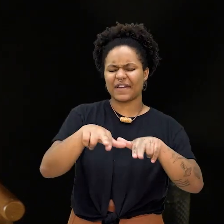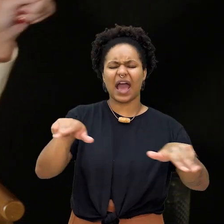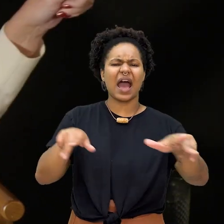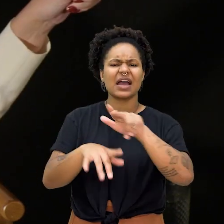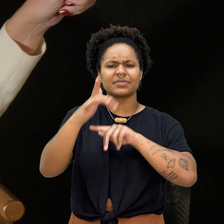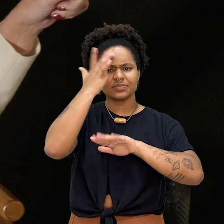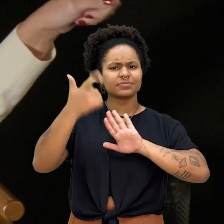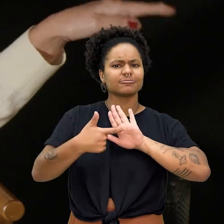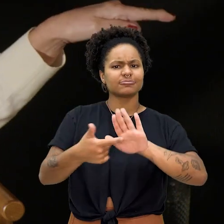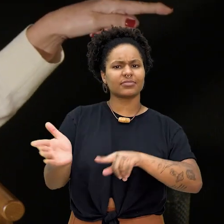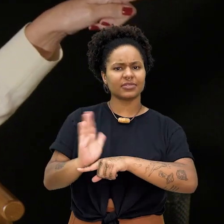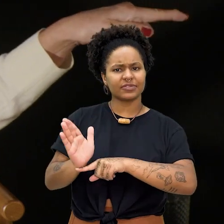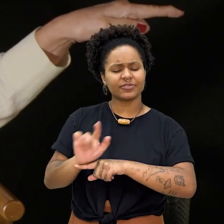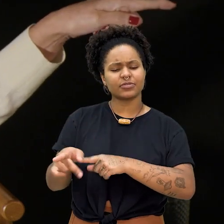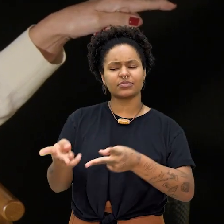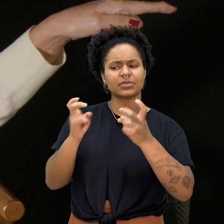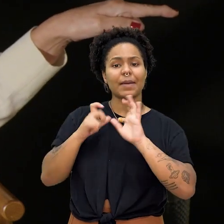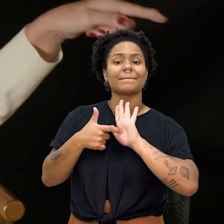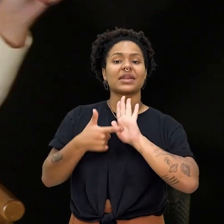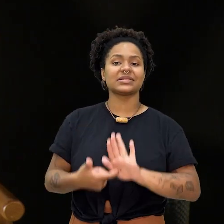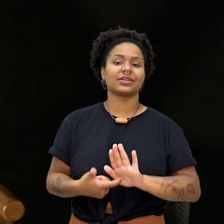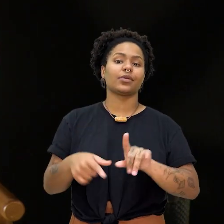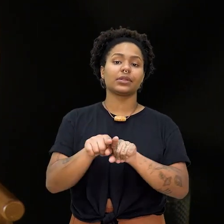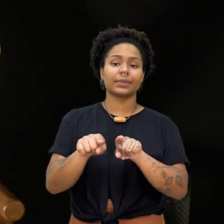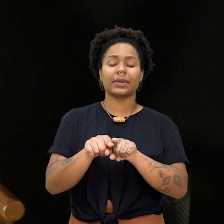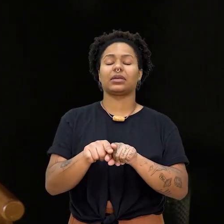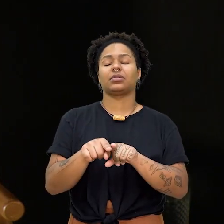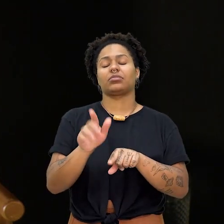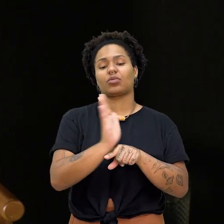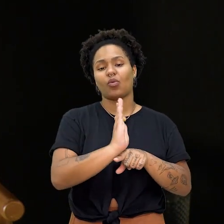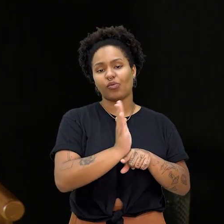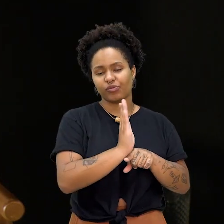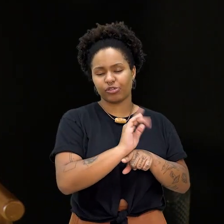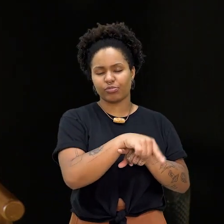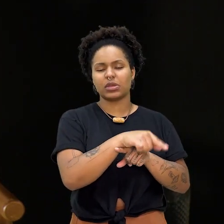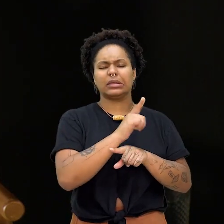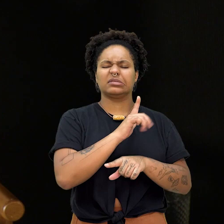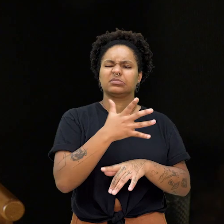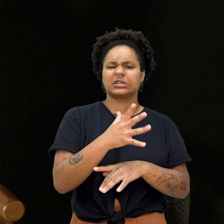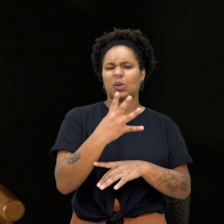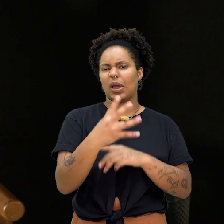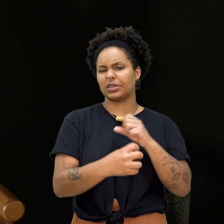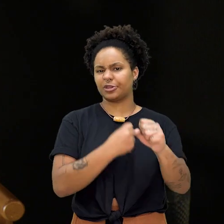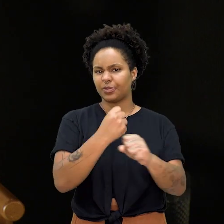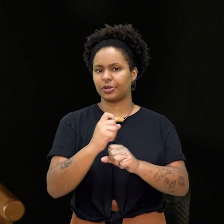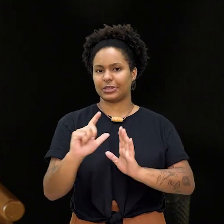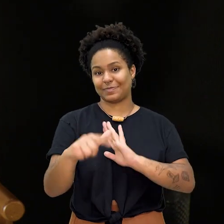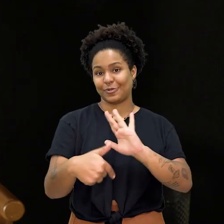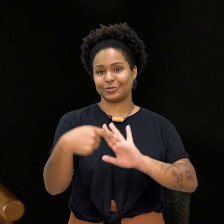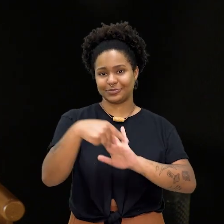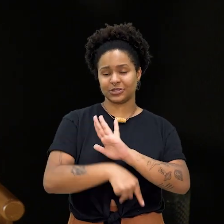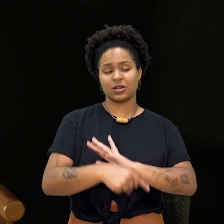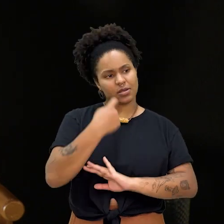várias das pessoas que aparecem no filme a gente apresentou. E, pelo filme, chegaram até uns 4 anos depois do